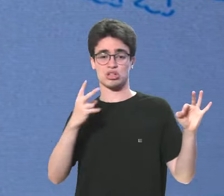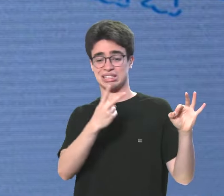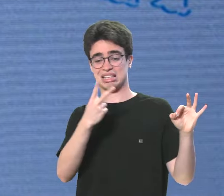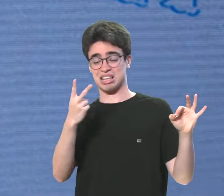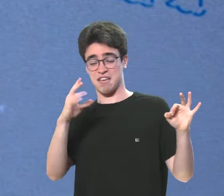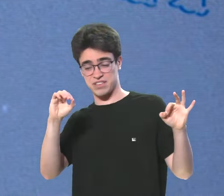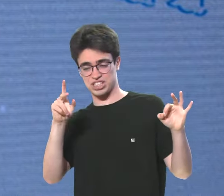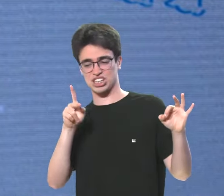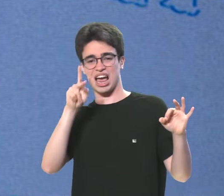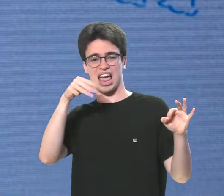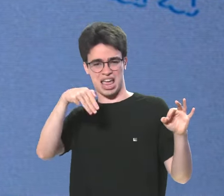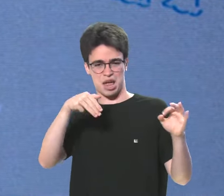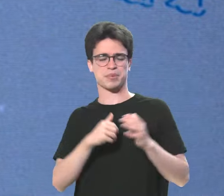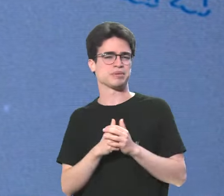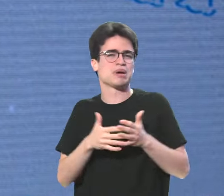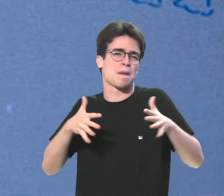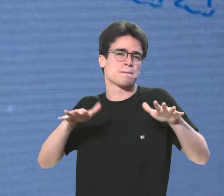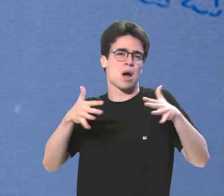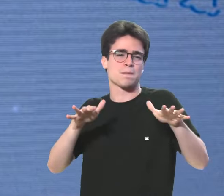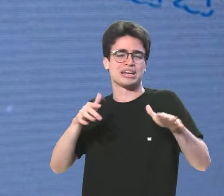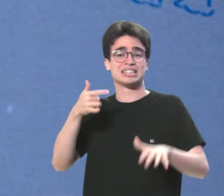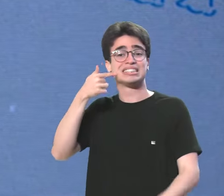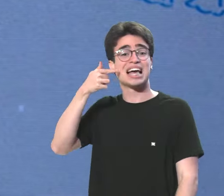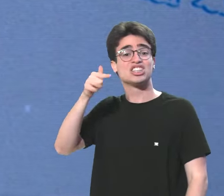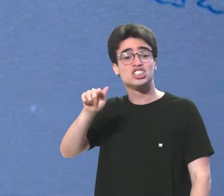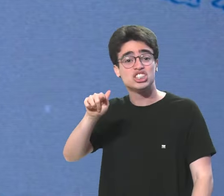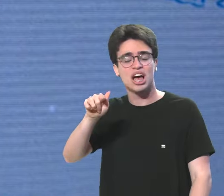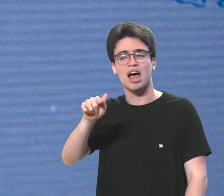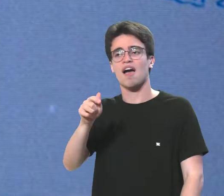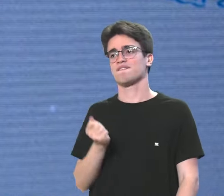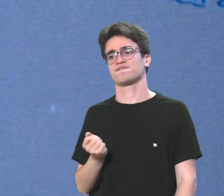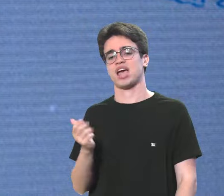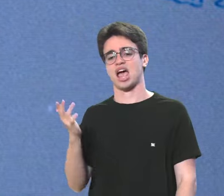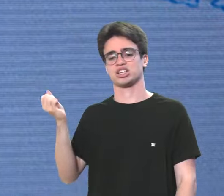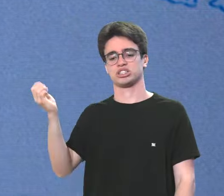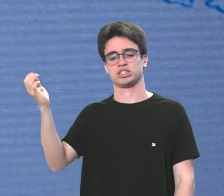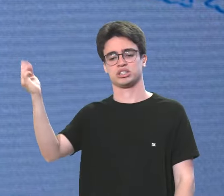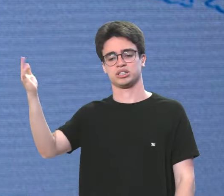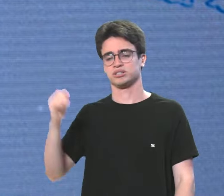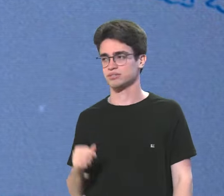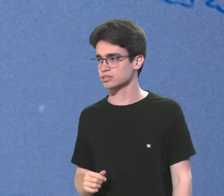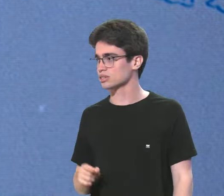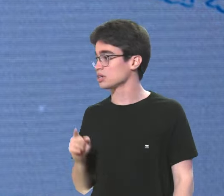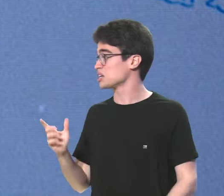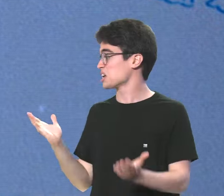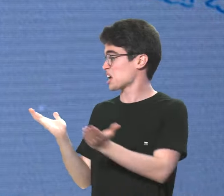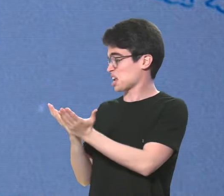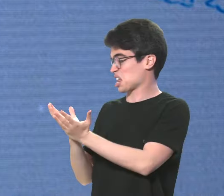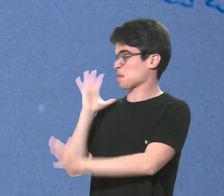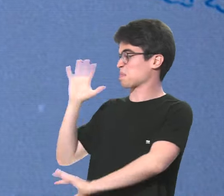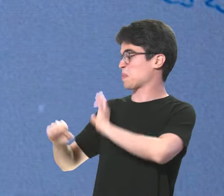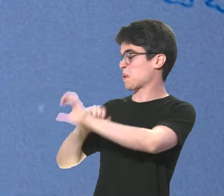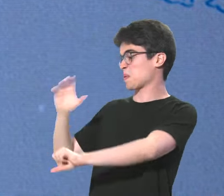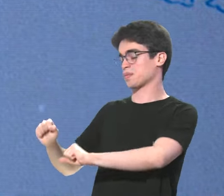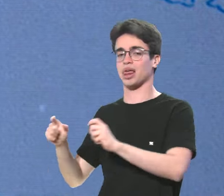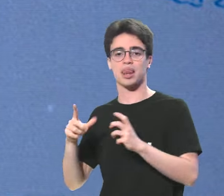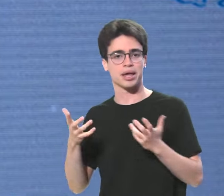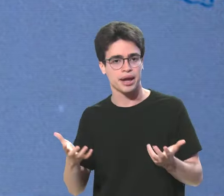são mais ou menos 7 dias de viagem ele queria muito PR Cristão